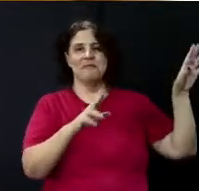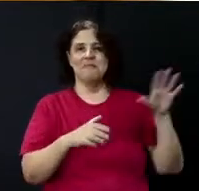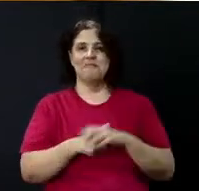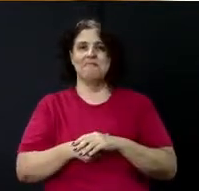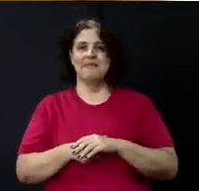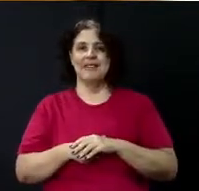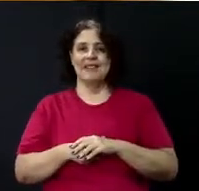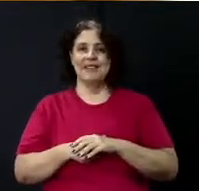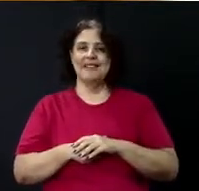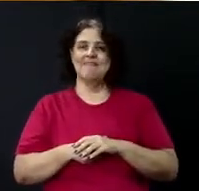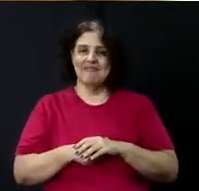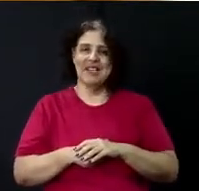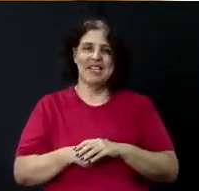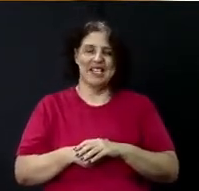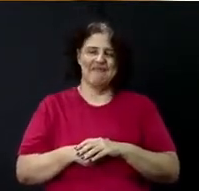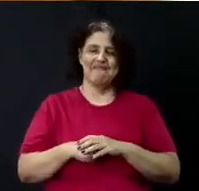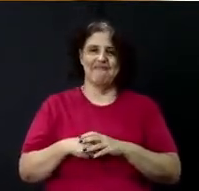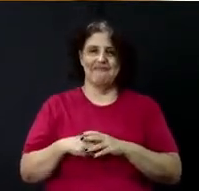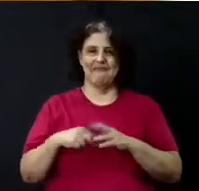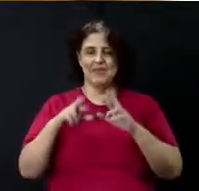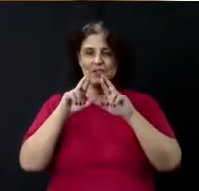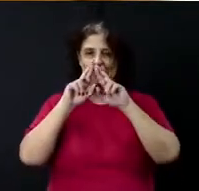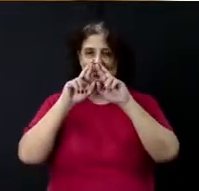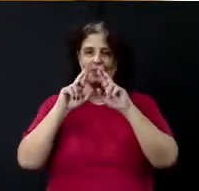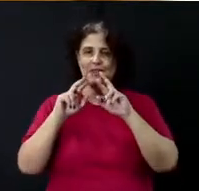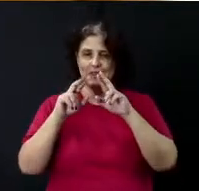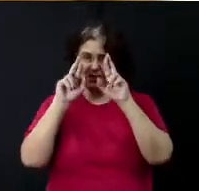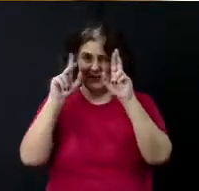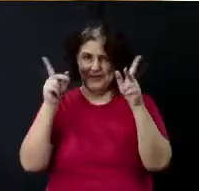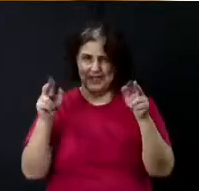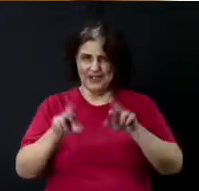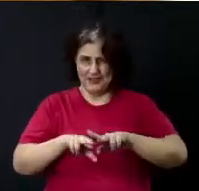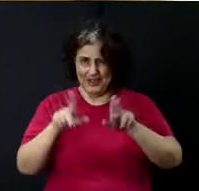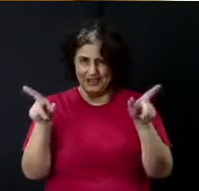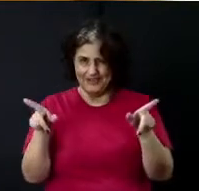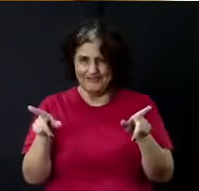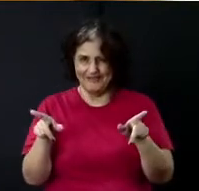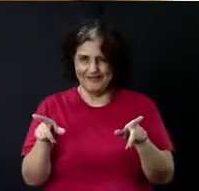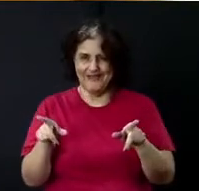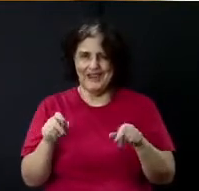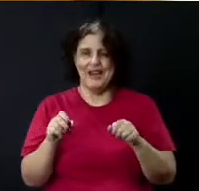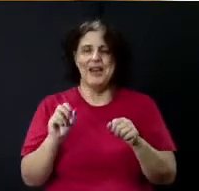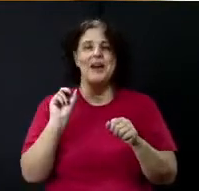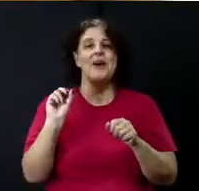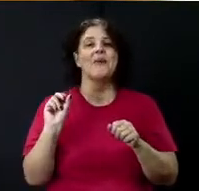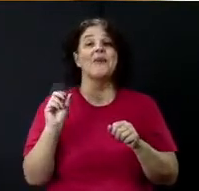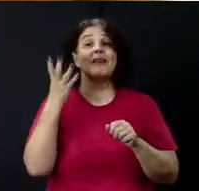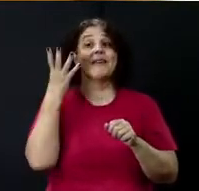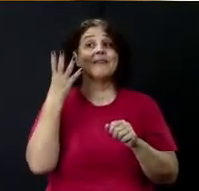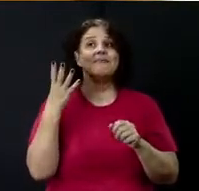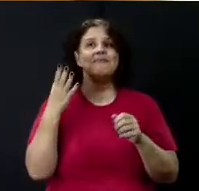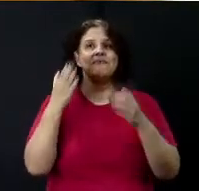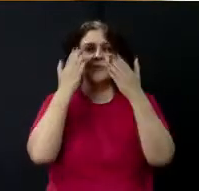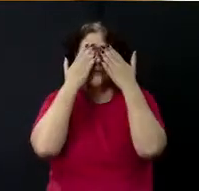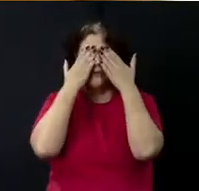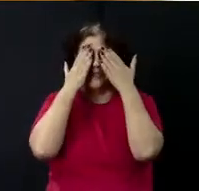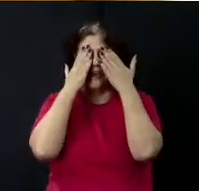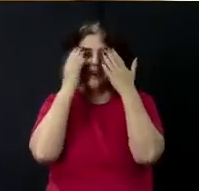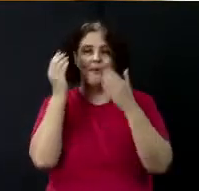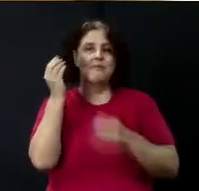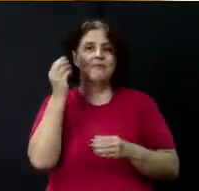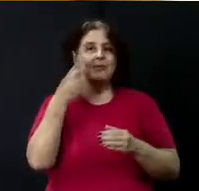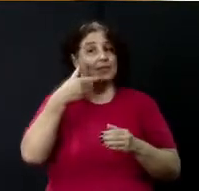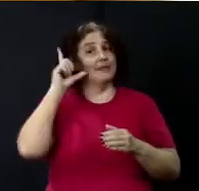né? Foi isso que este cego experimentou. Isso pode nos ensinar alguma coisa, porque esta cura foi